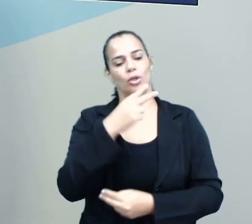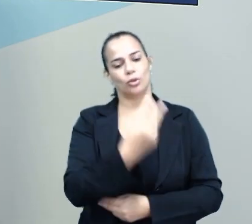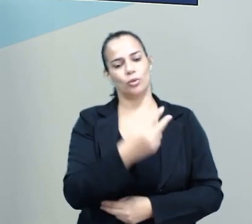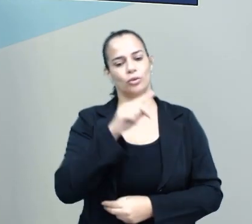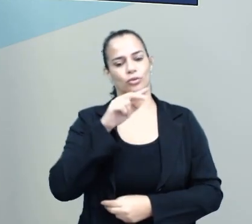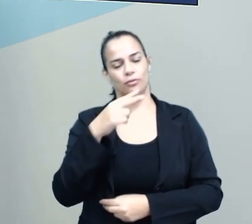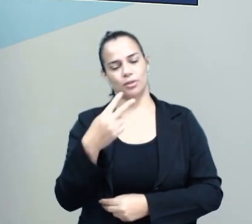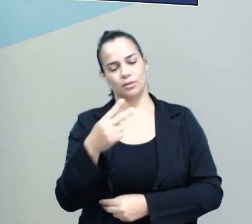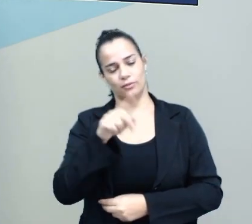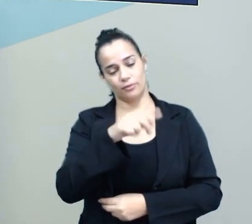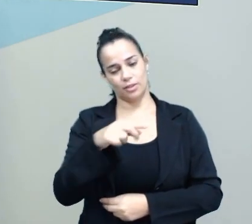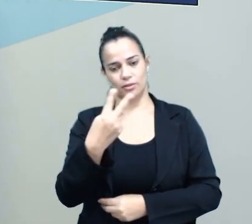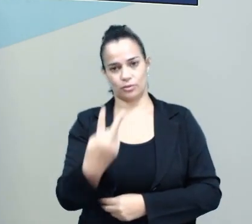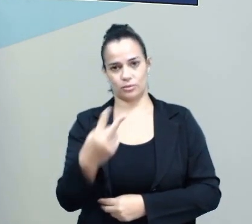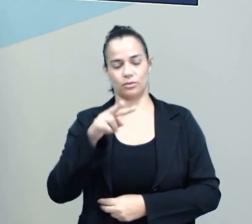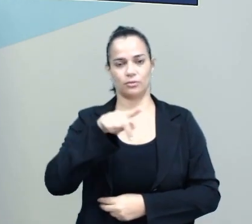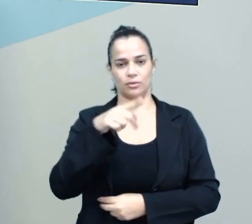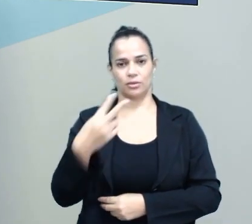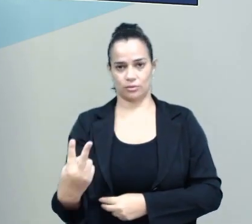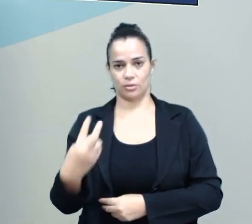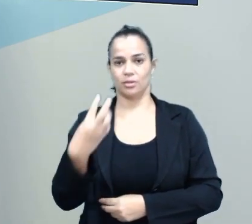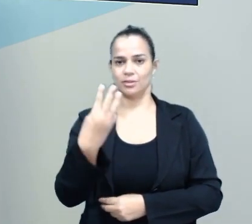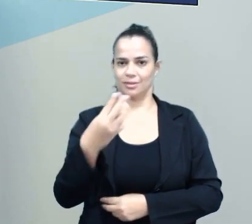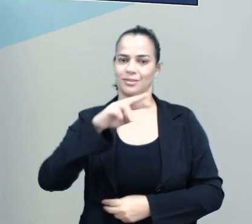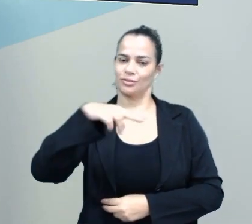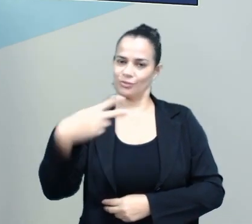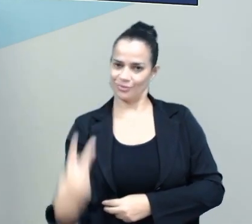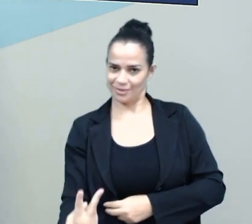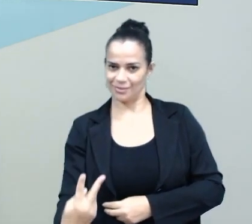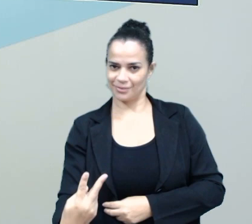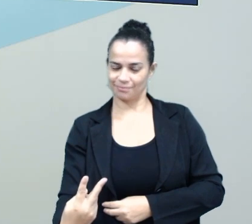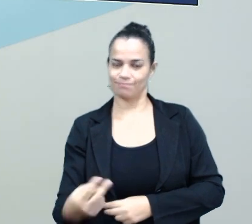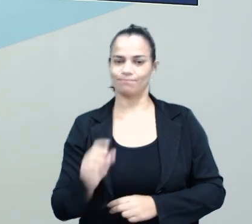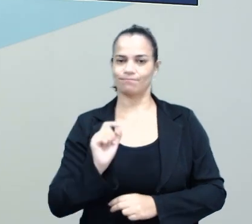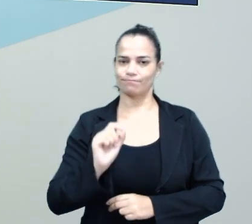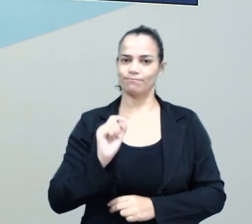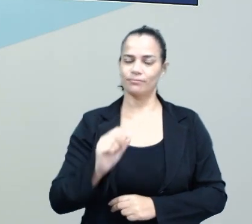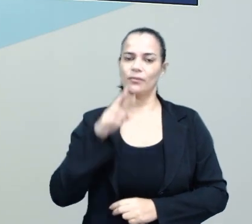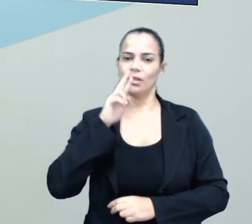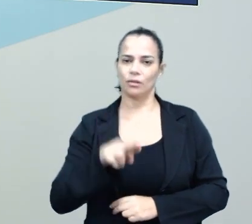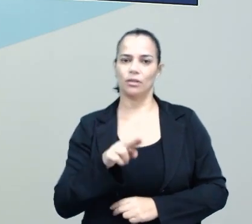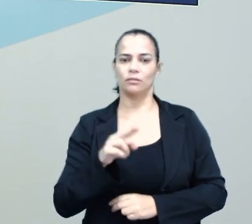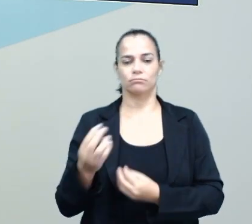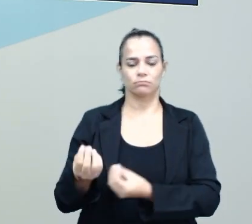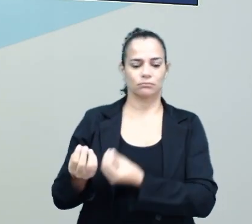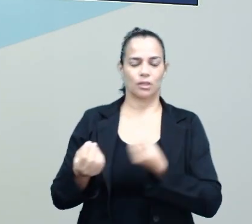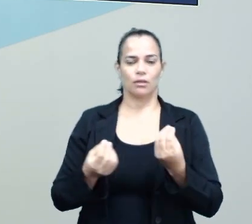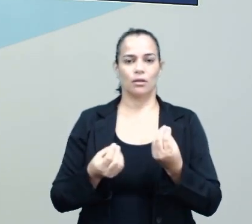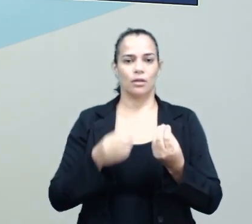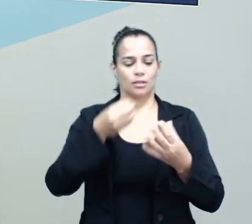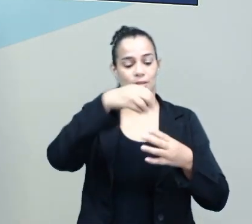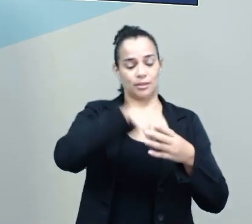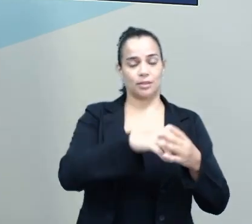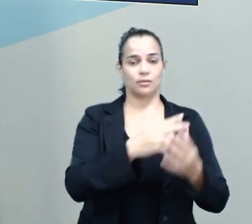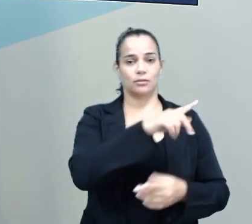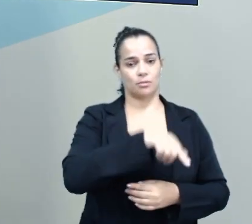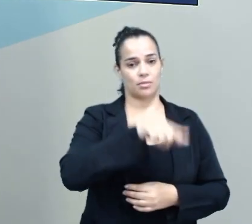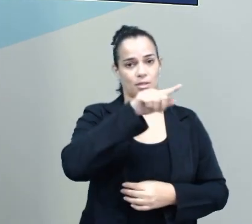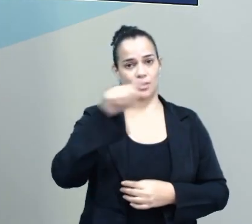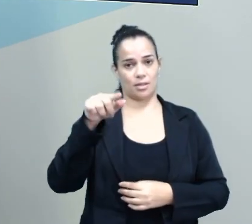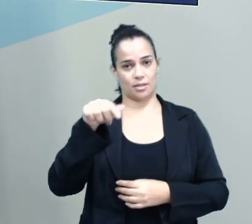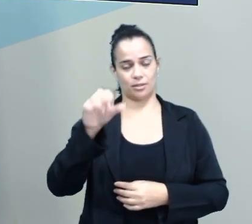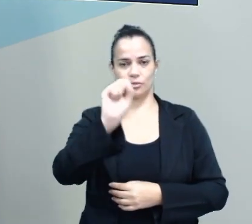vezes 2 vezes 2, 3 vezes, que vai dar exatamente, ó, o termo de dentro da minha raiz. No caso,